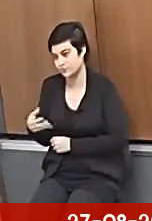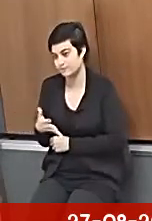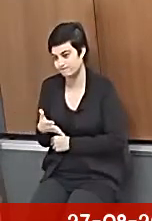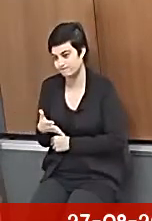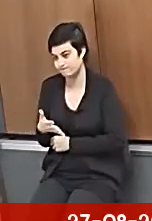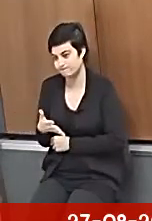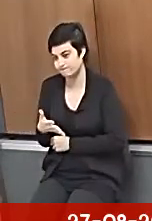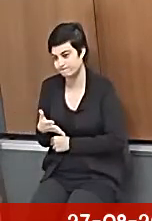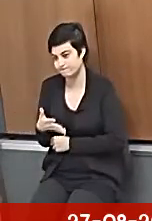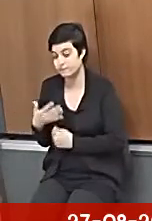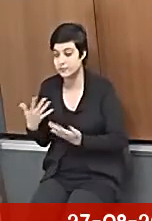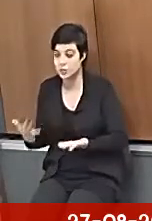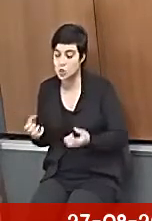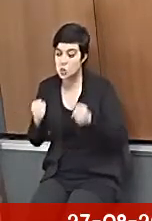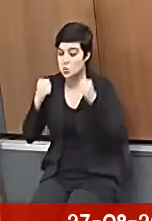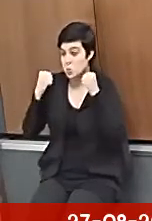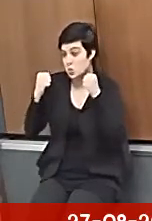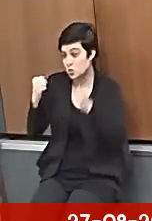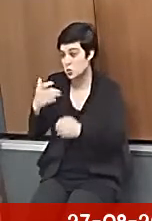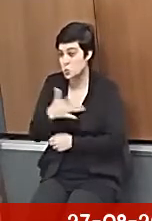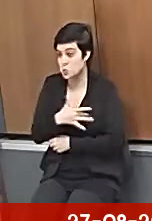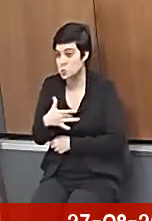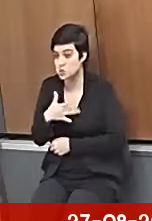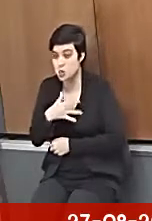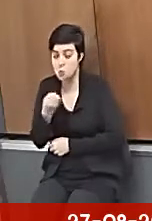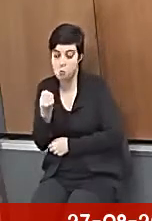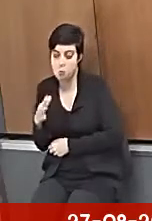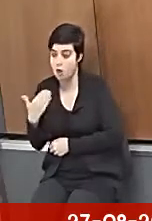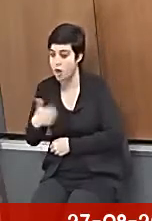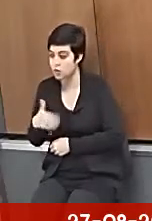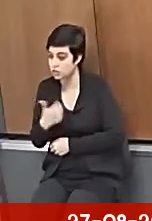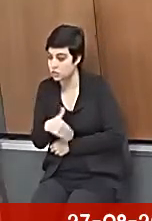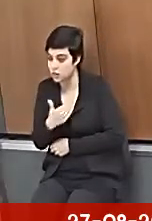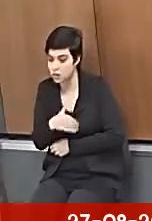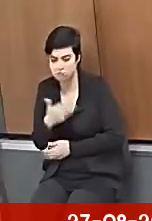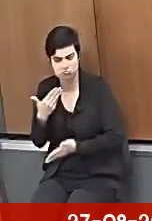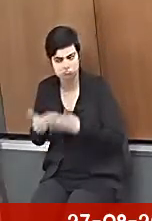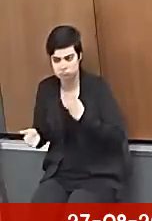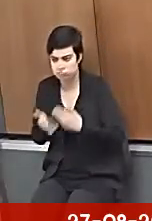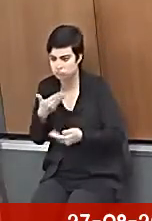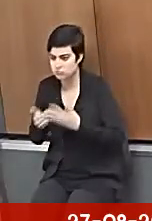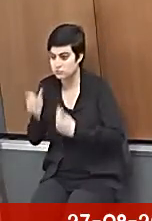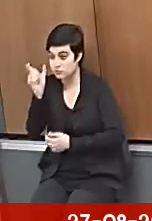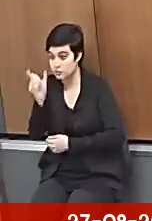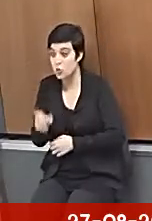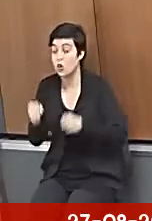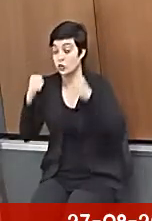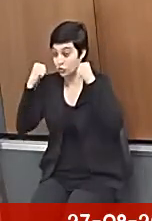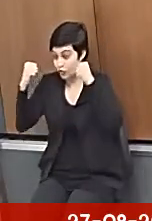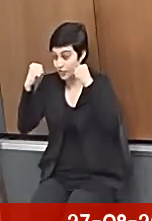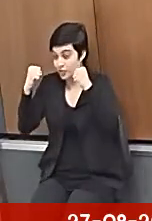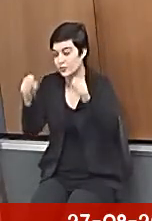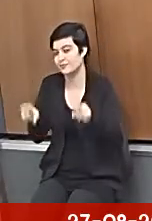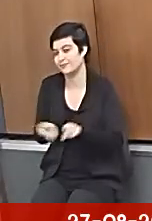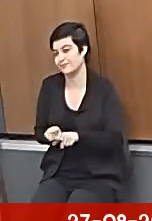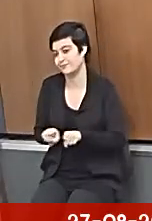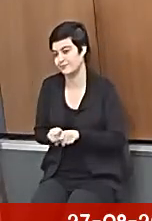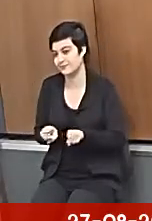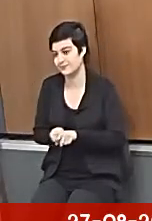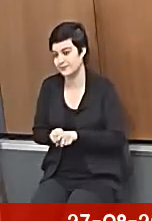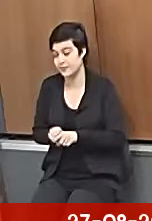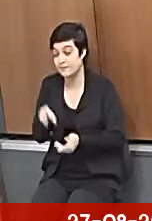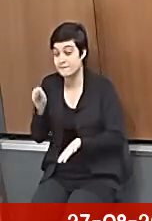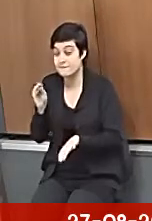independentes ea torcedor do cruzeiro ser torcedor do atlético ou quem quer que seja é torcedor e eu acho que